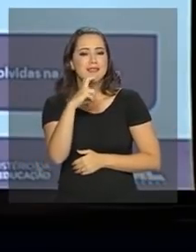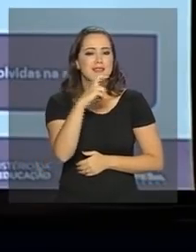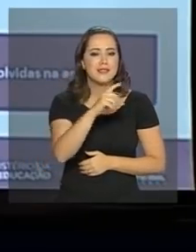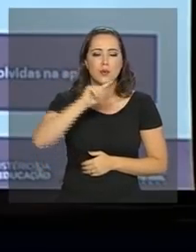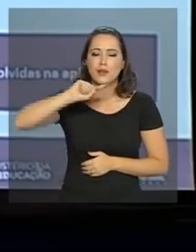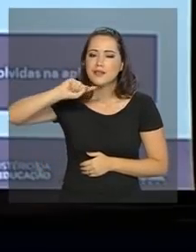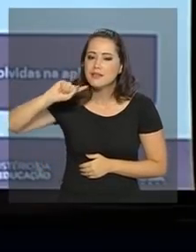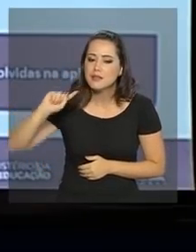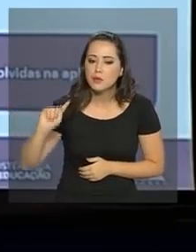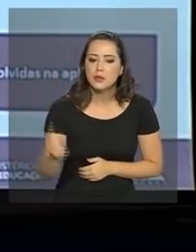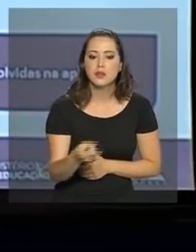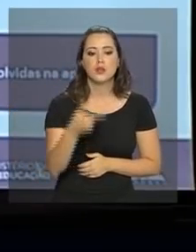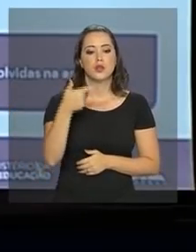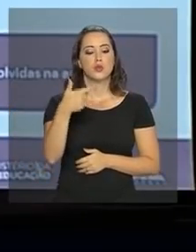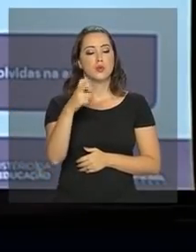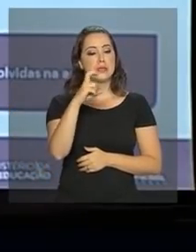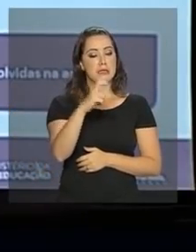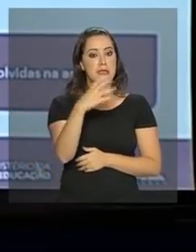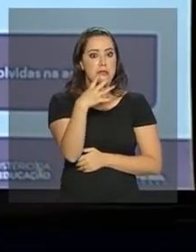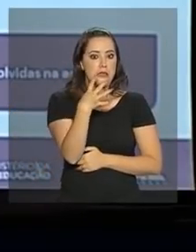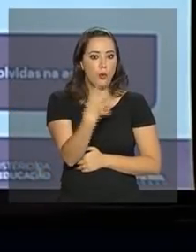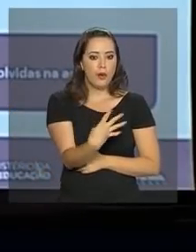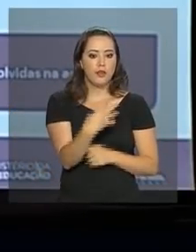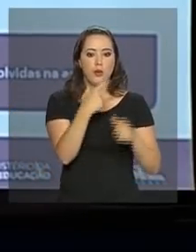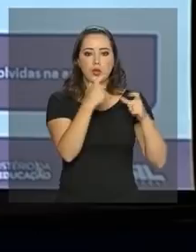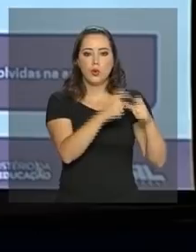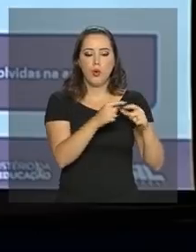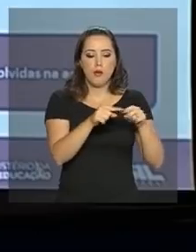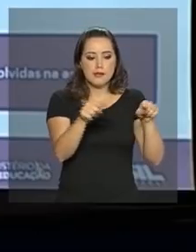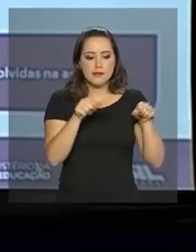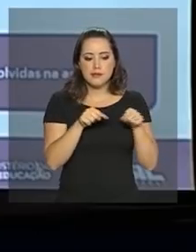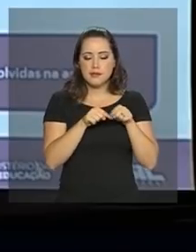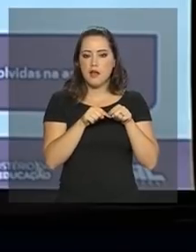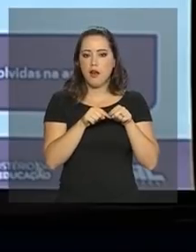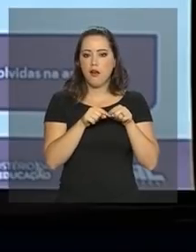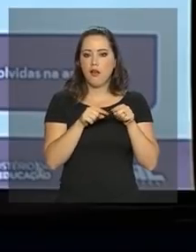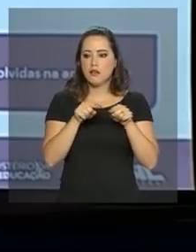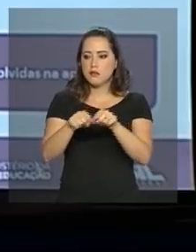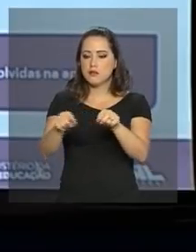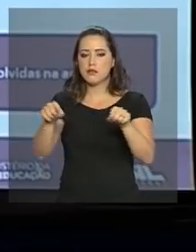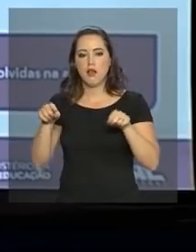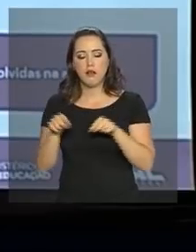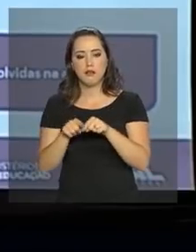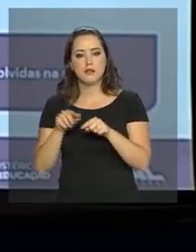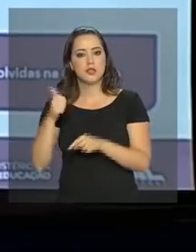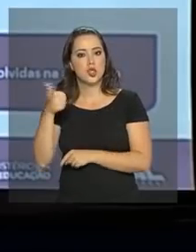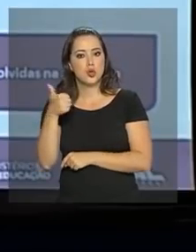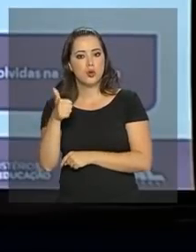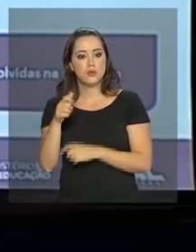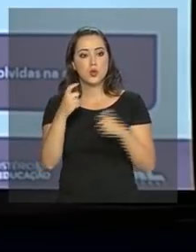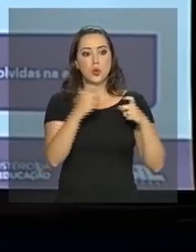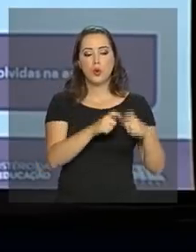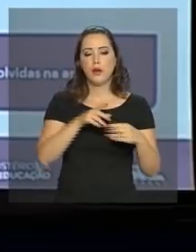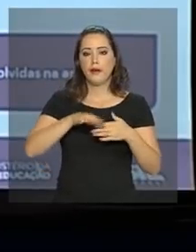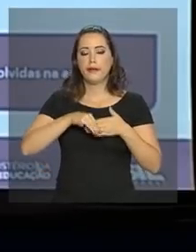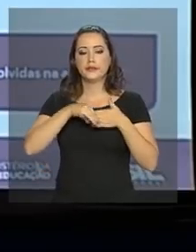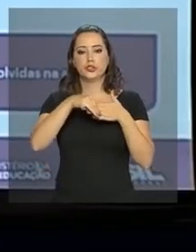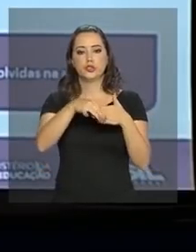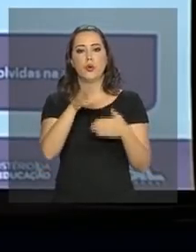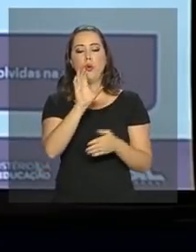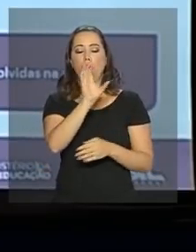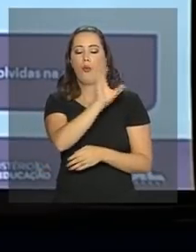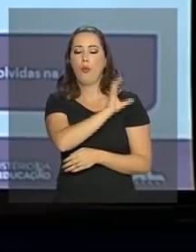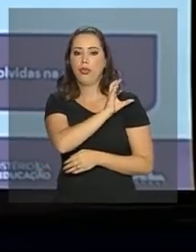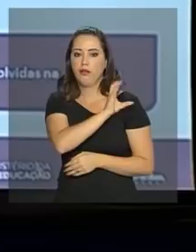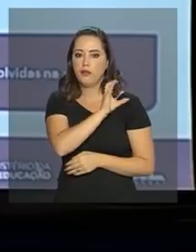duzentos e cinquenta e quatro salas e 11.889 coordenações de aplicação